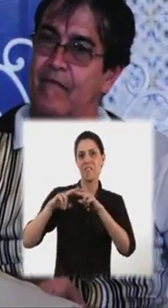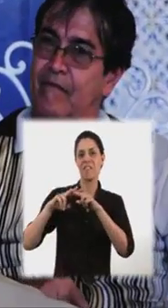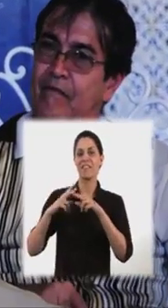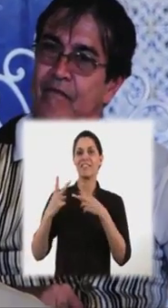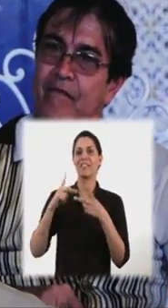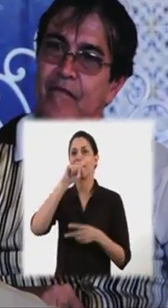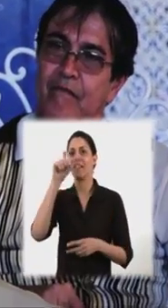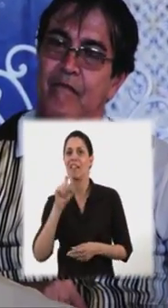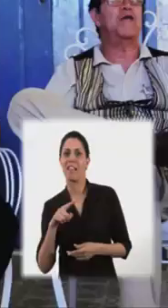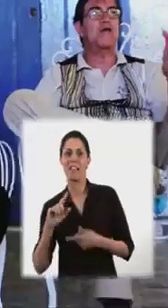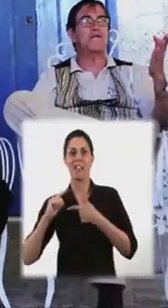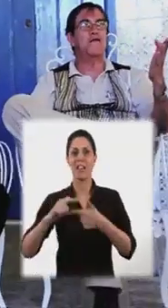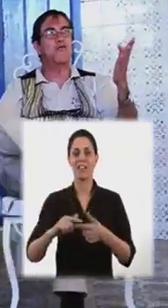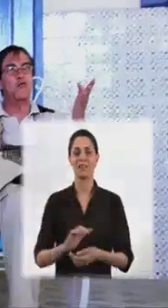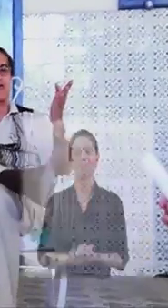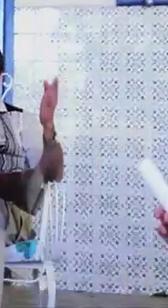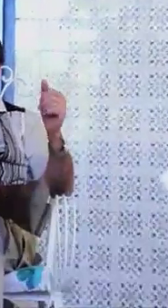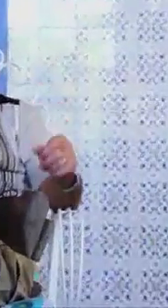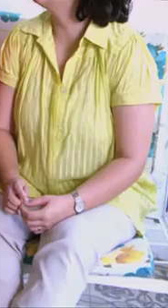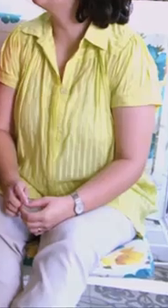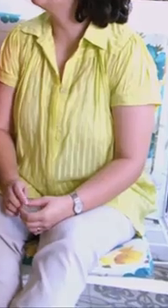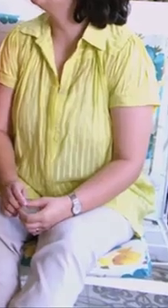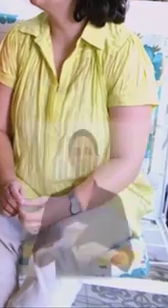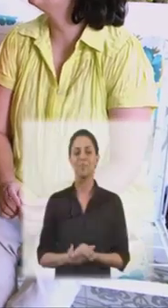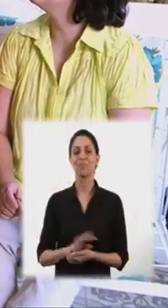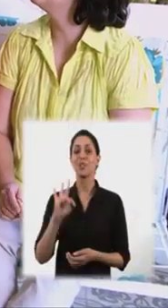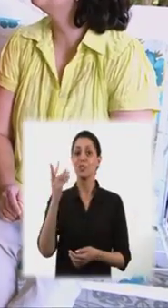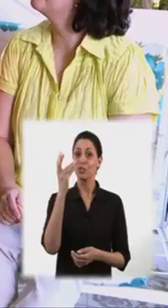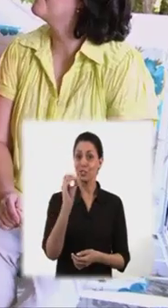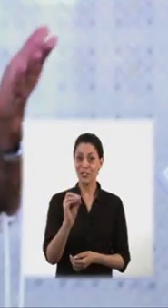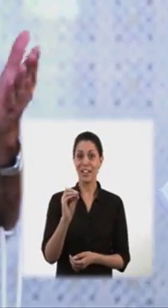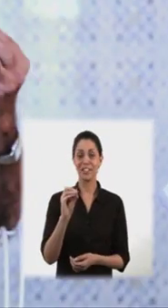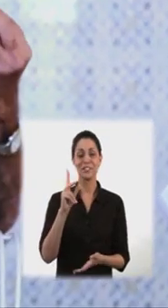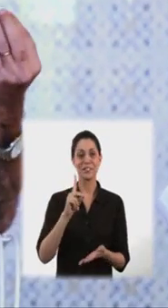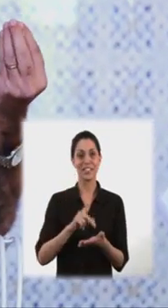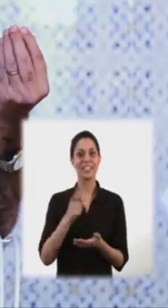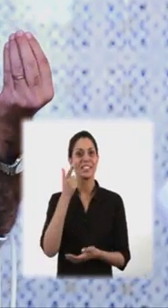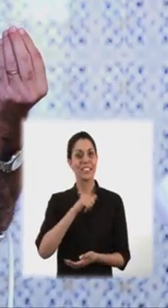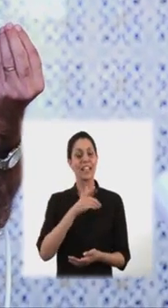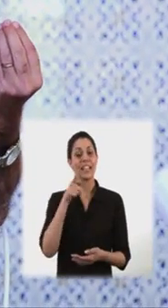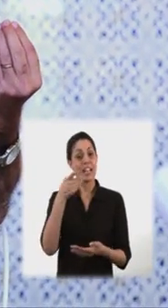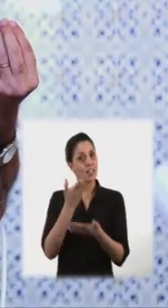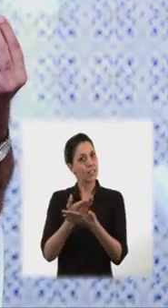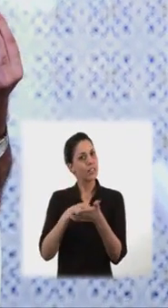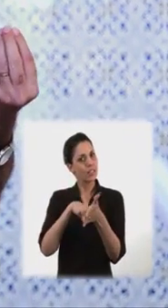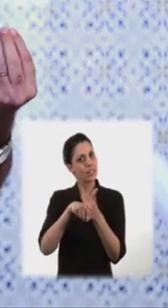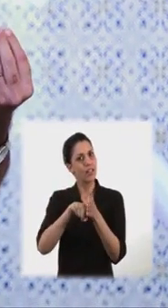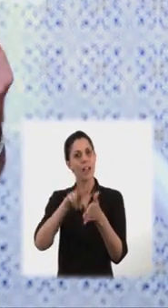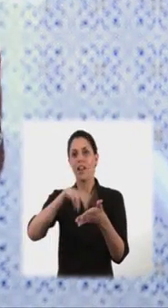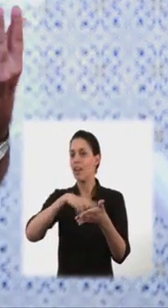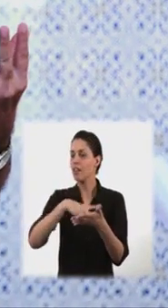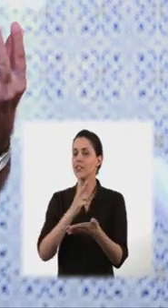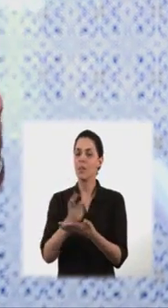né, questionáveis, digamos assim. E a verve do Tiago só é possível porque ele é um estudante, é um cara que